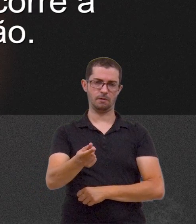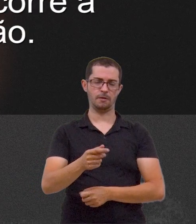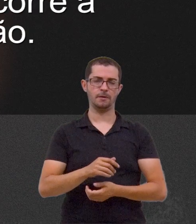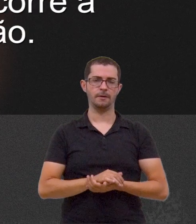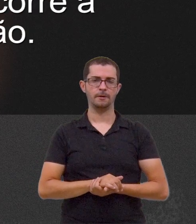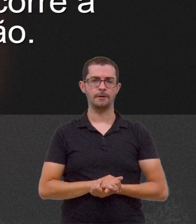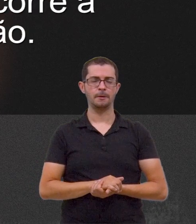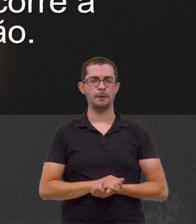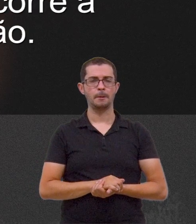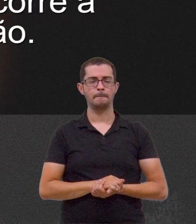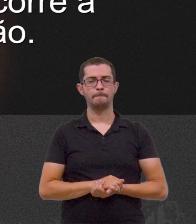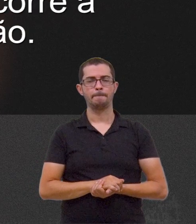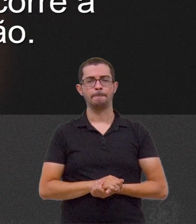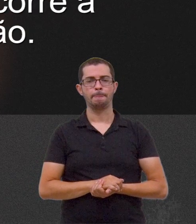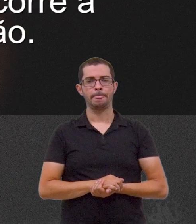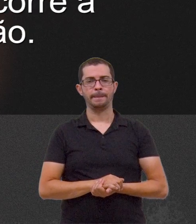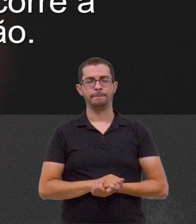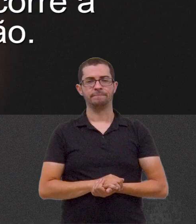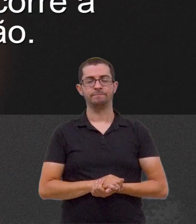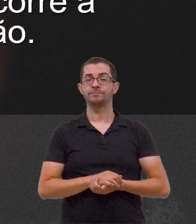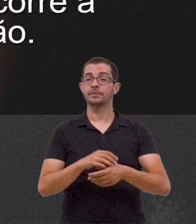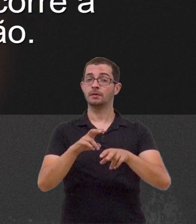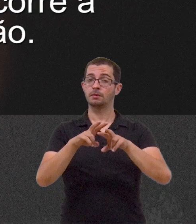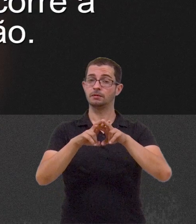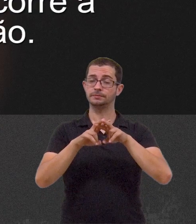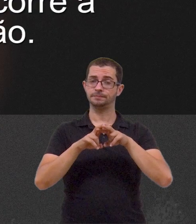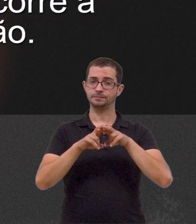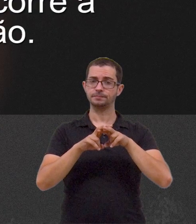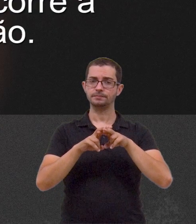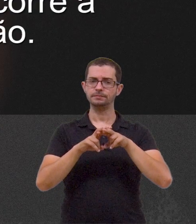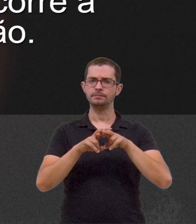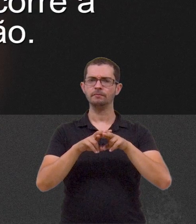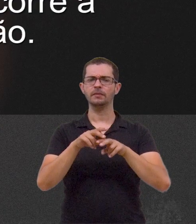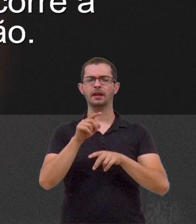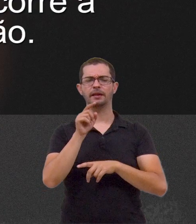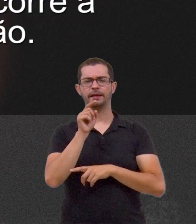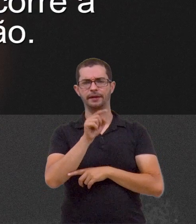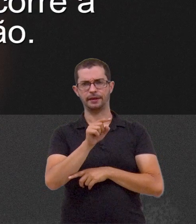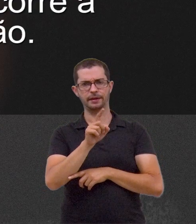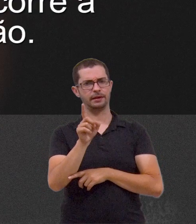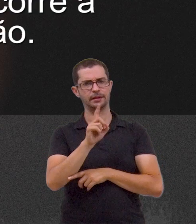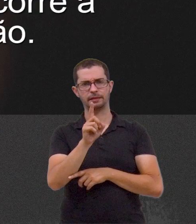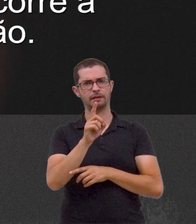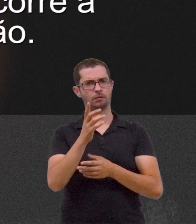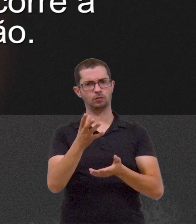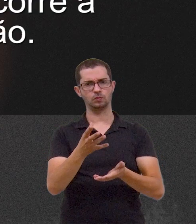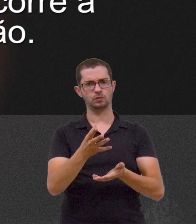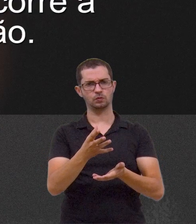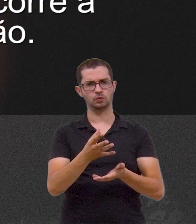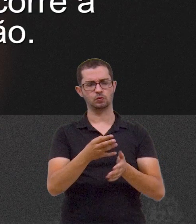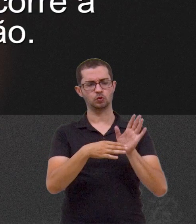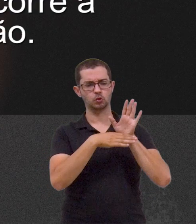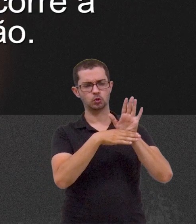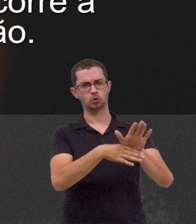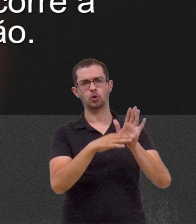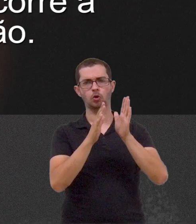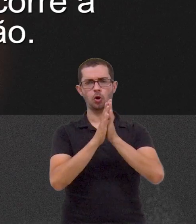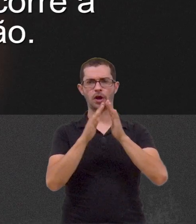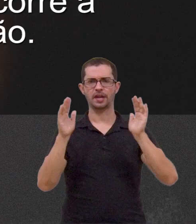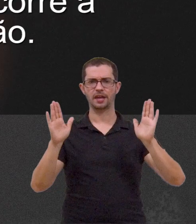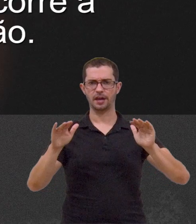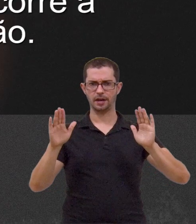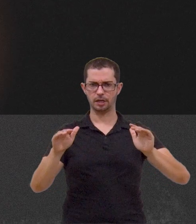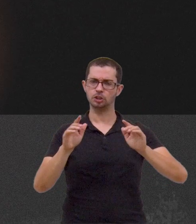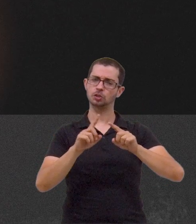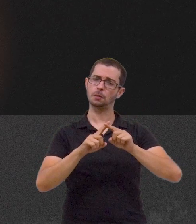Vamos adiante? Até o 18. Pois ele, evidentemente, não socorre anjos, mas socorre a descendência